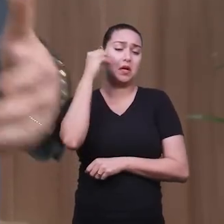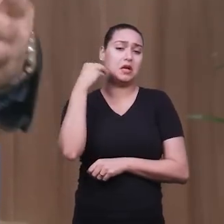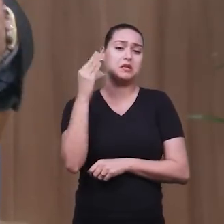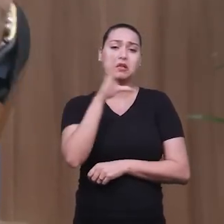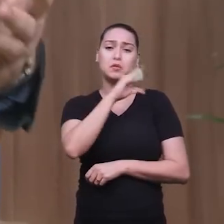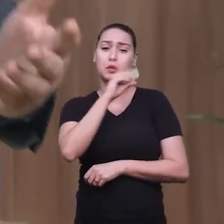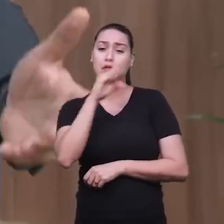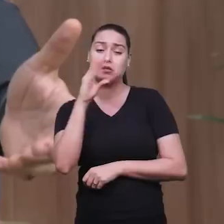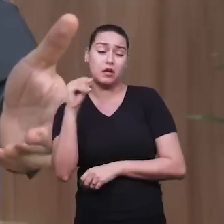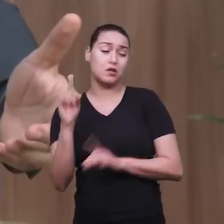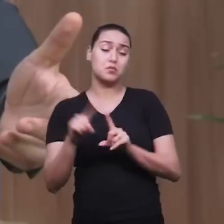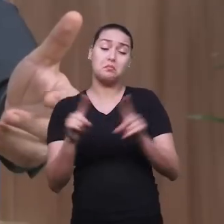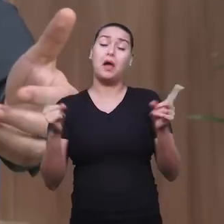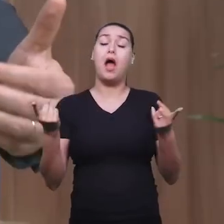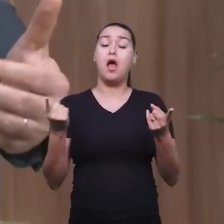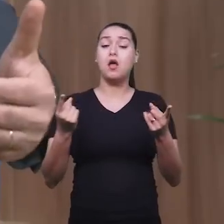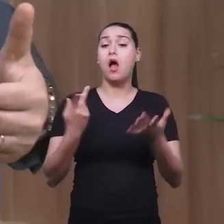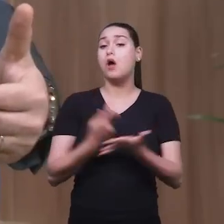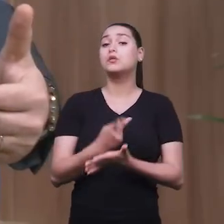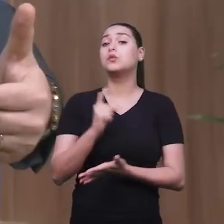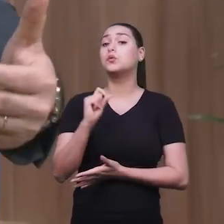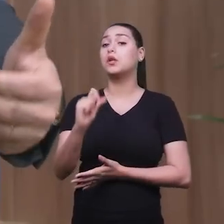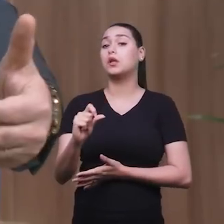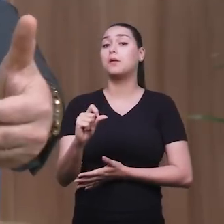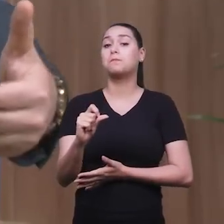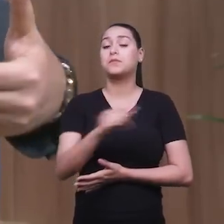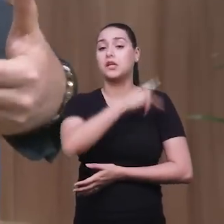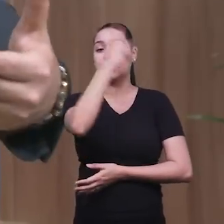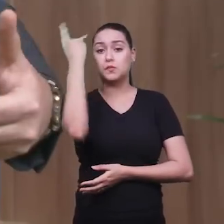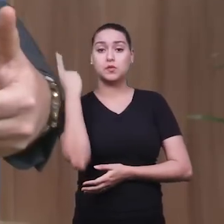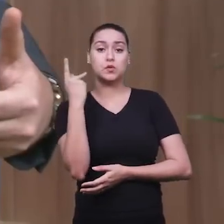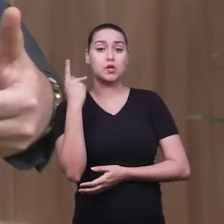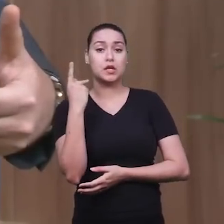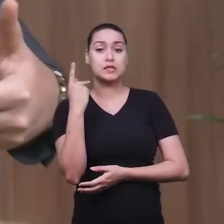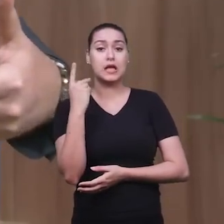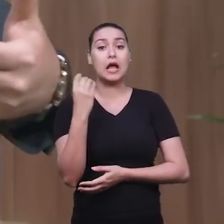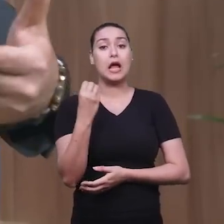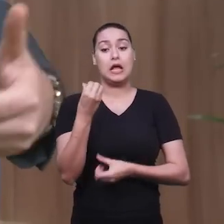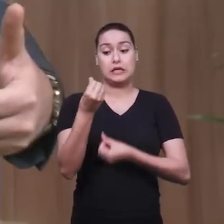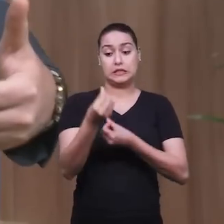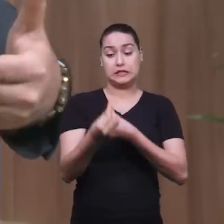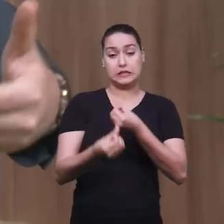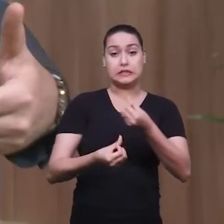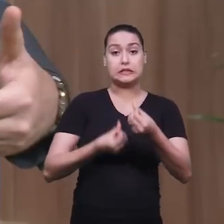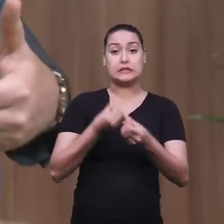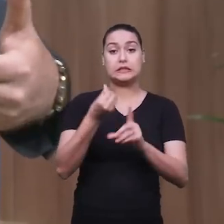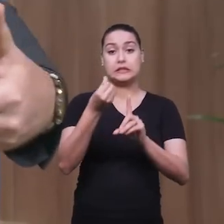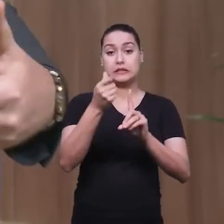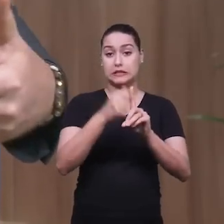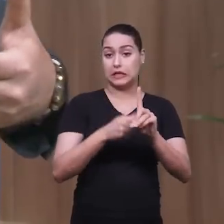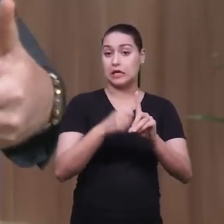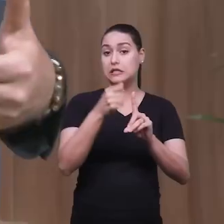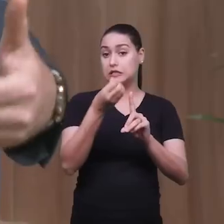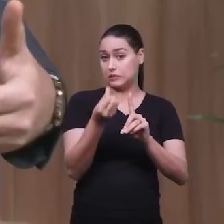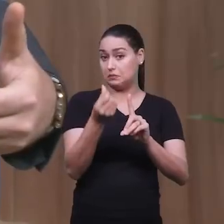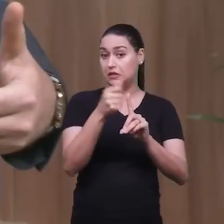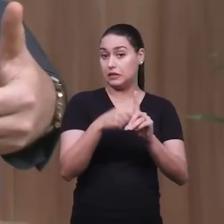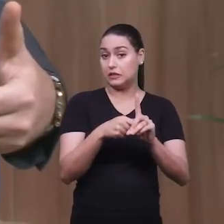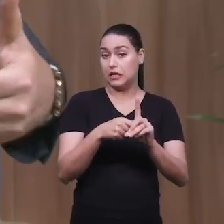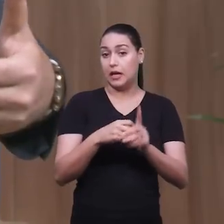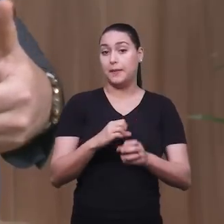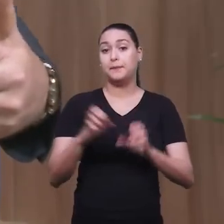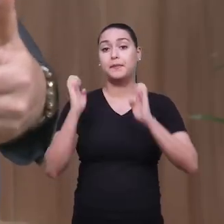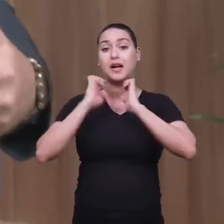ainda na adolescência, enfim. Mas as pessoas que oraram e pagaram um preço diante do Senhor por 6